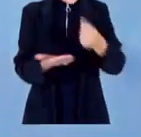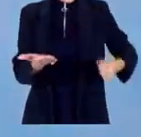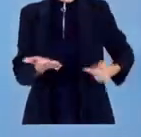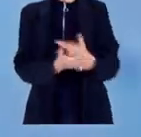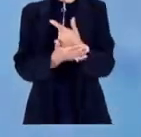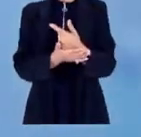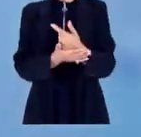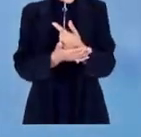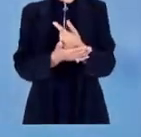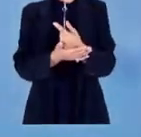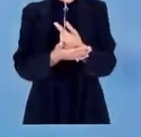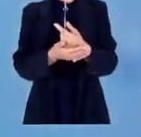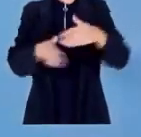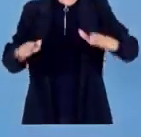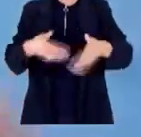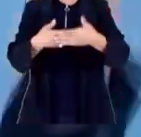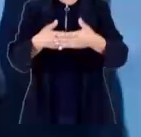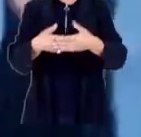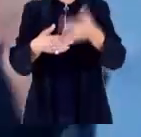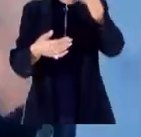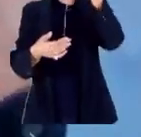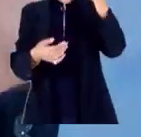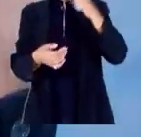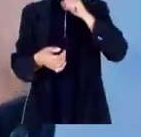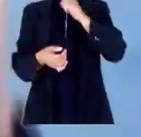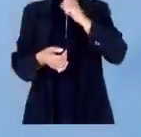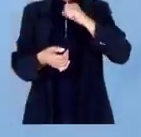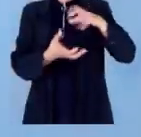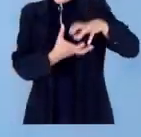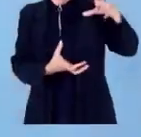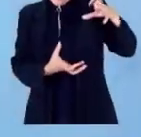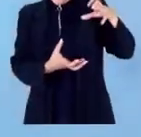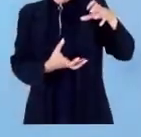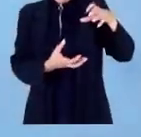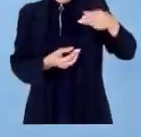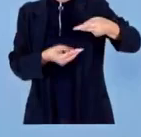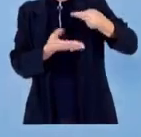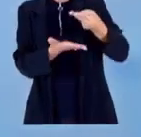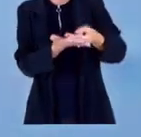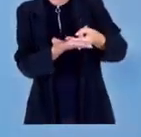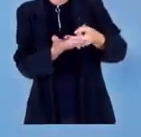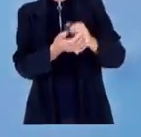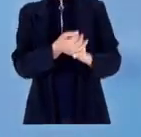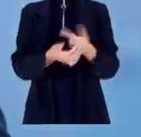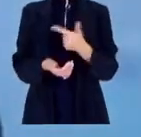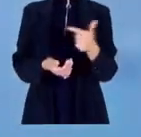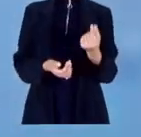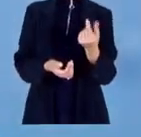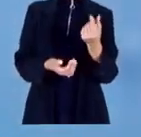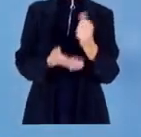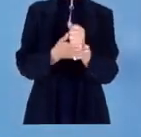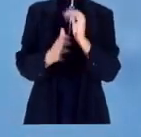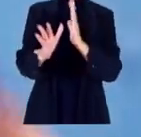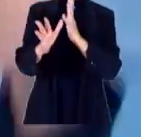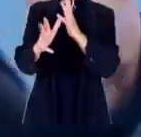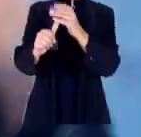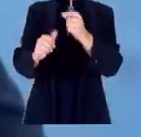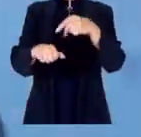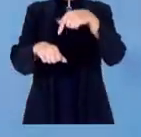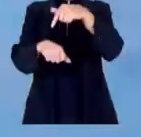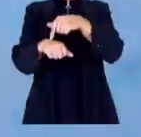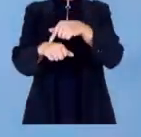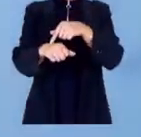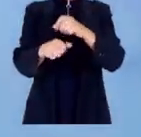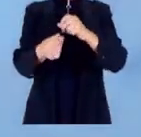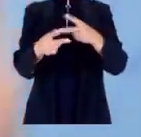fraldas geriátrica para os nossos idosos que estão acamados enquanto a gente não tem dinheiro para zerar a fila de cirurgias quantas